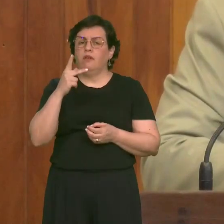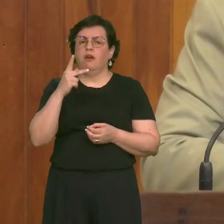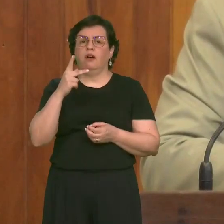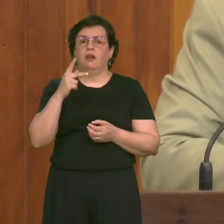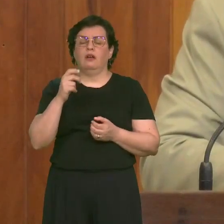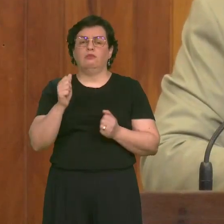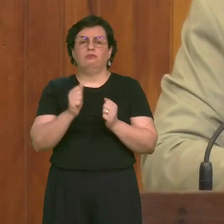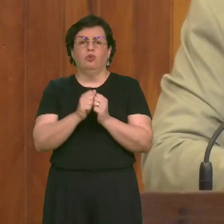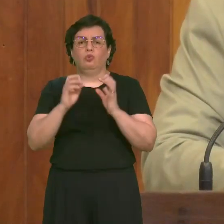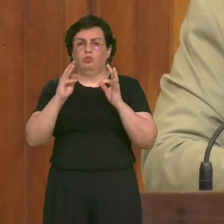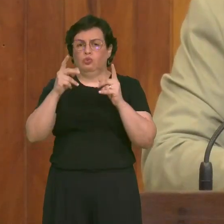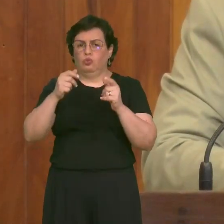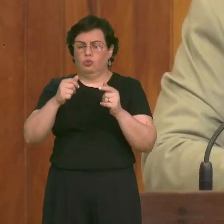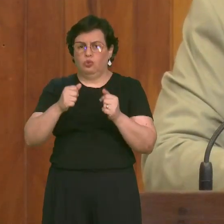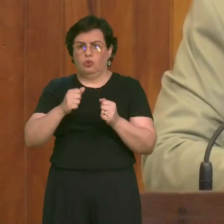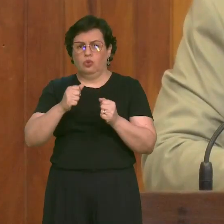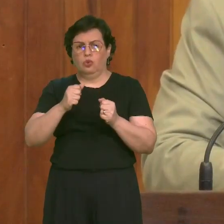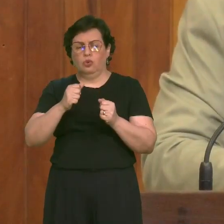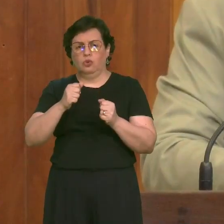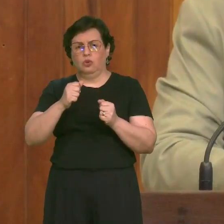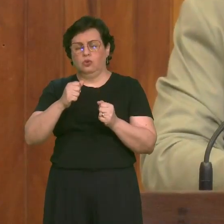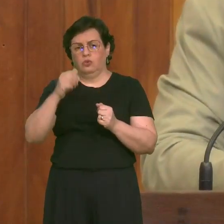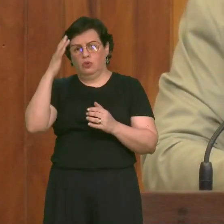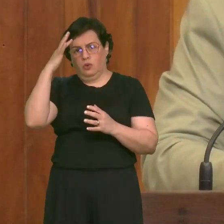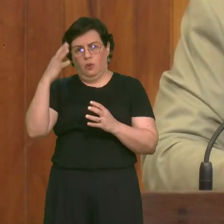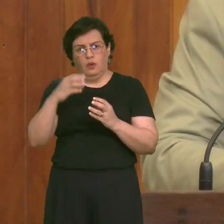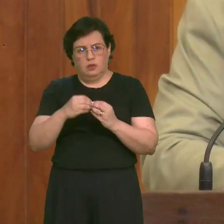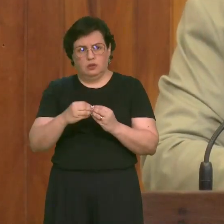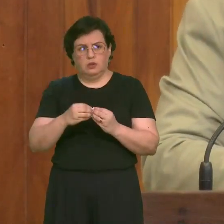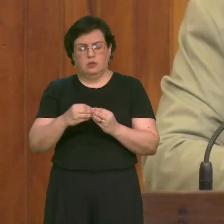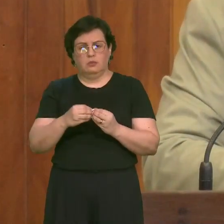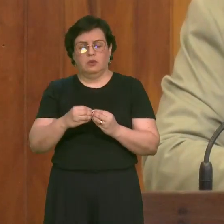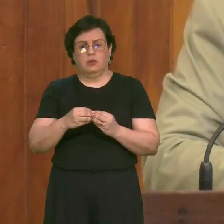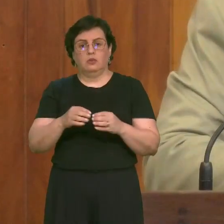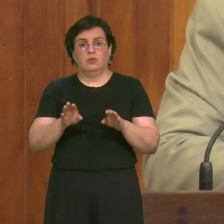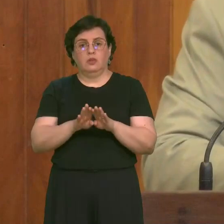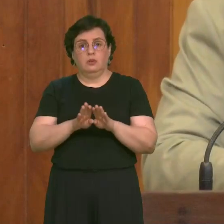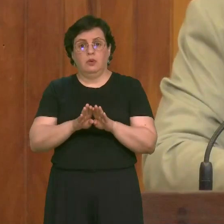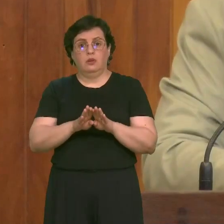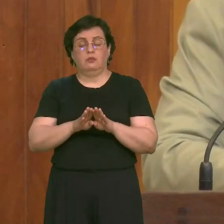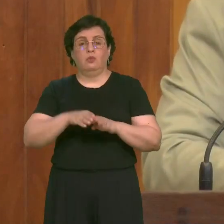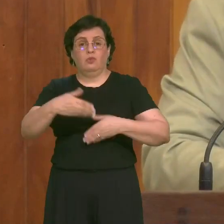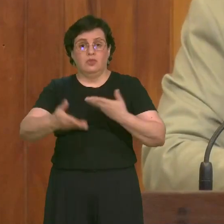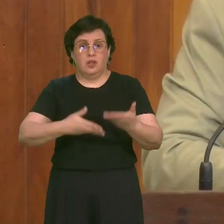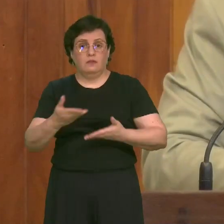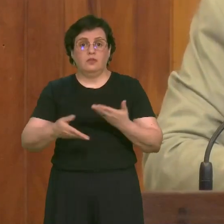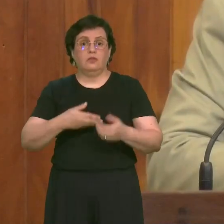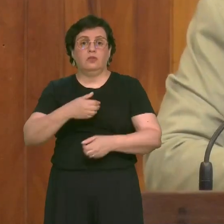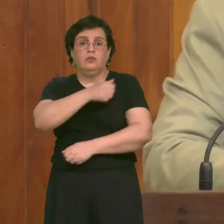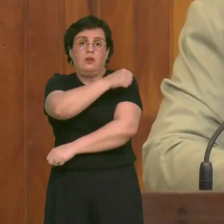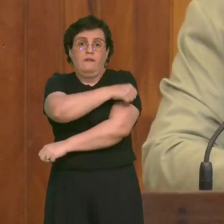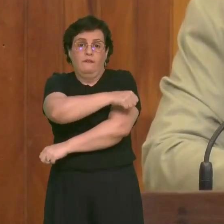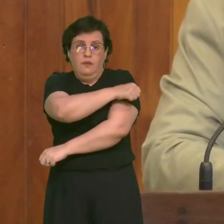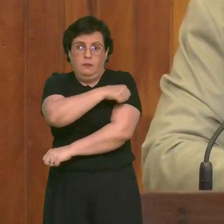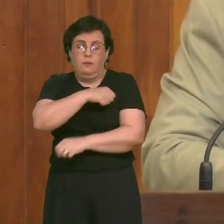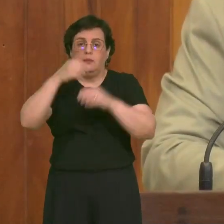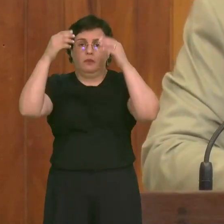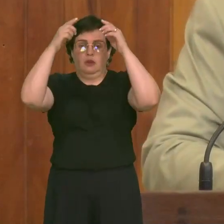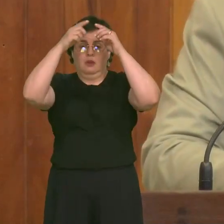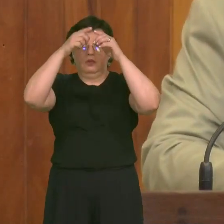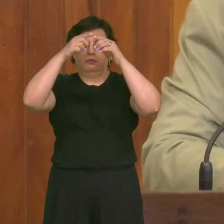é Nossa preocupação também com esses servidores os enfermeiros médicos